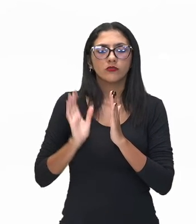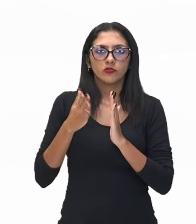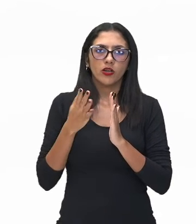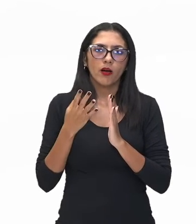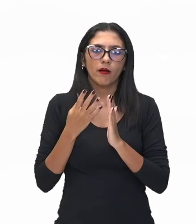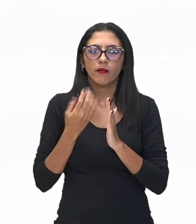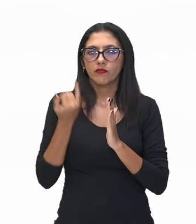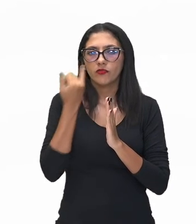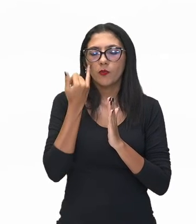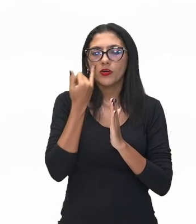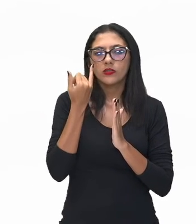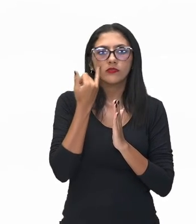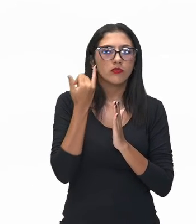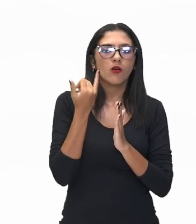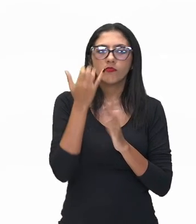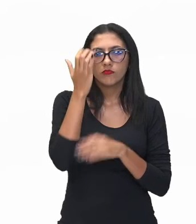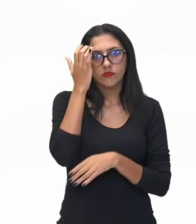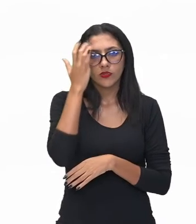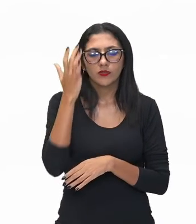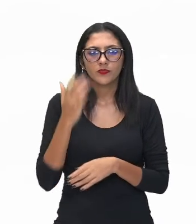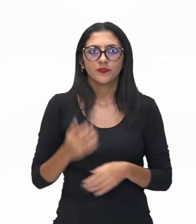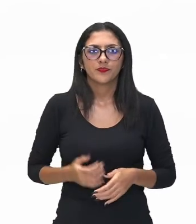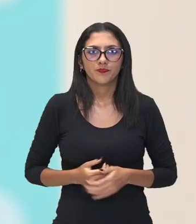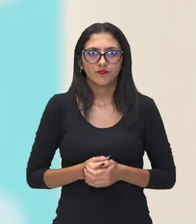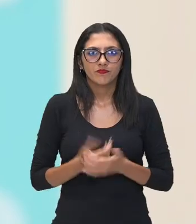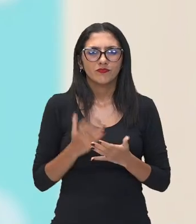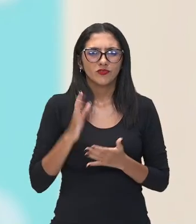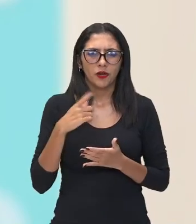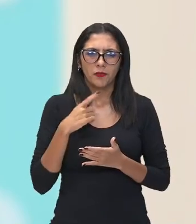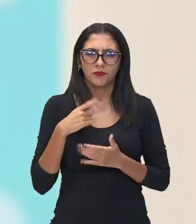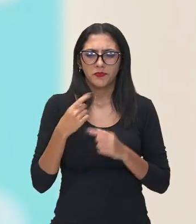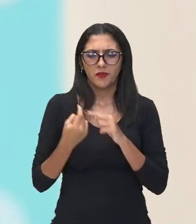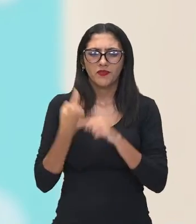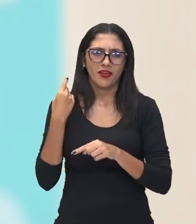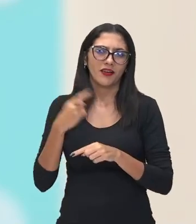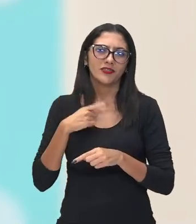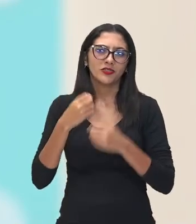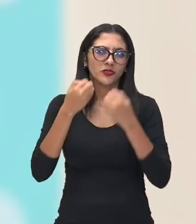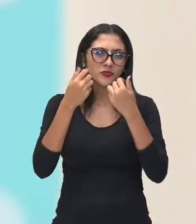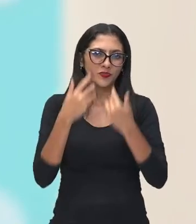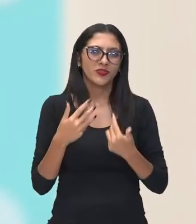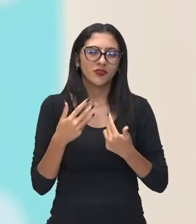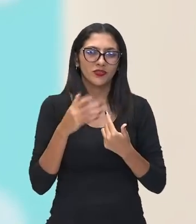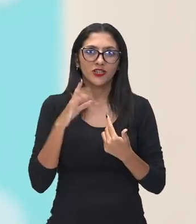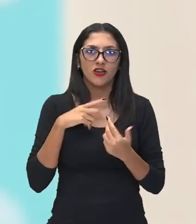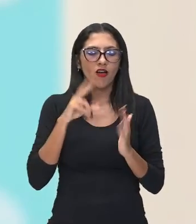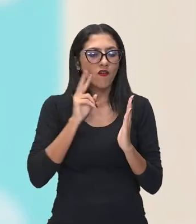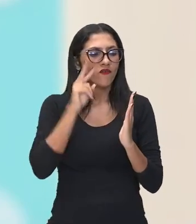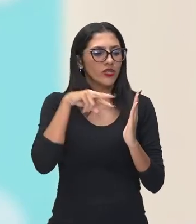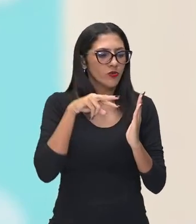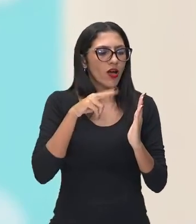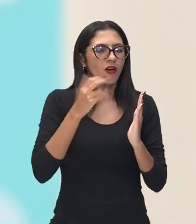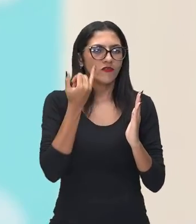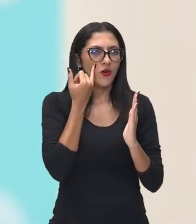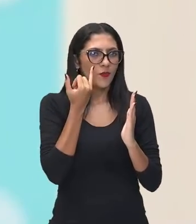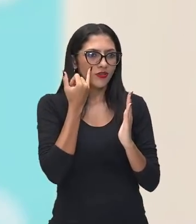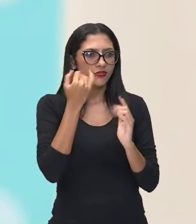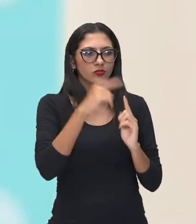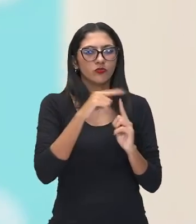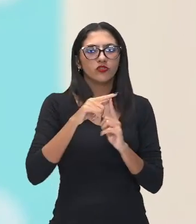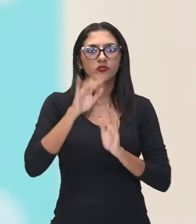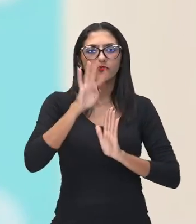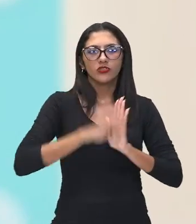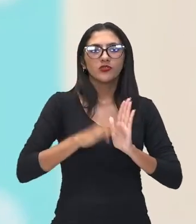né? Foi o que eu falei para vocês, né, que quando ele aparece, a gente já sabe, é uma receita. Por quê?